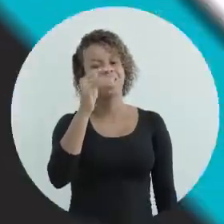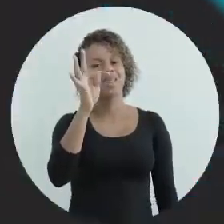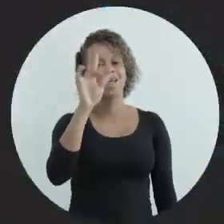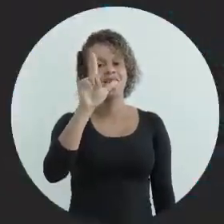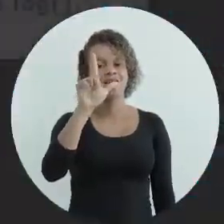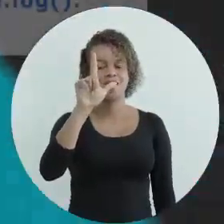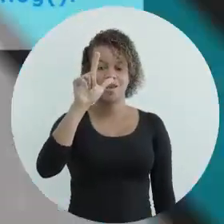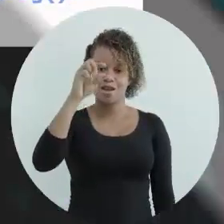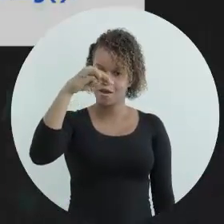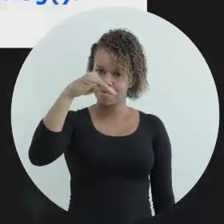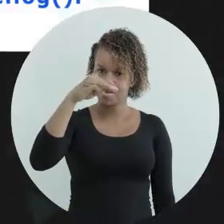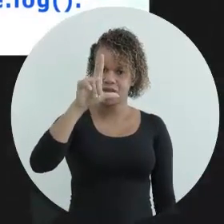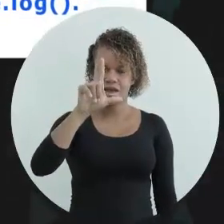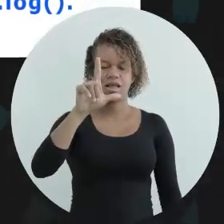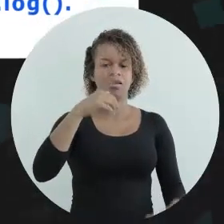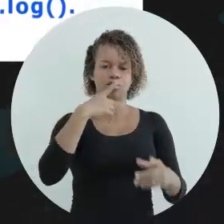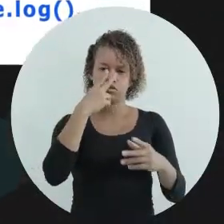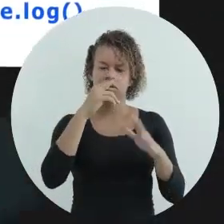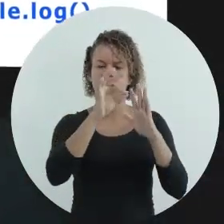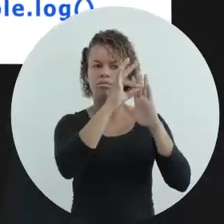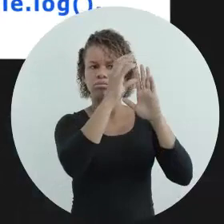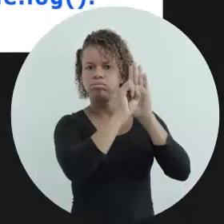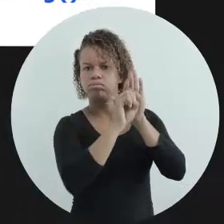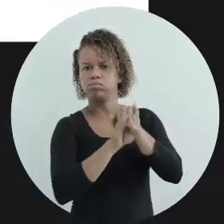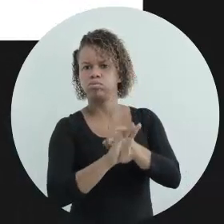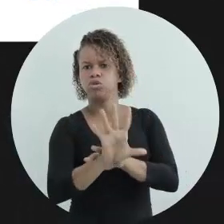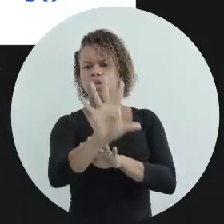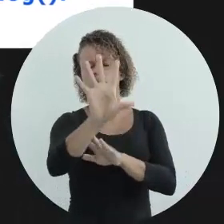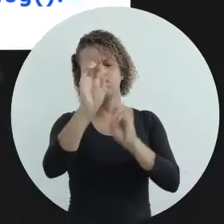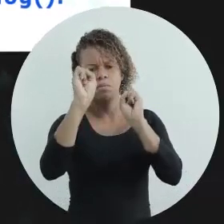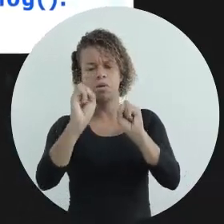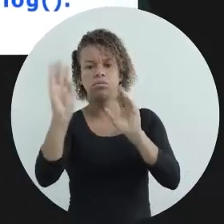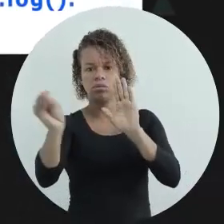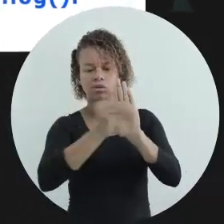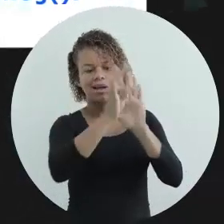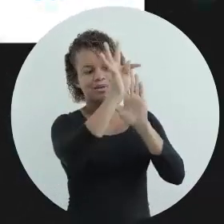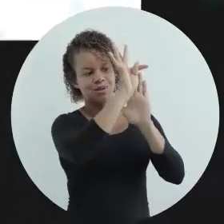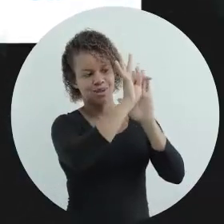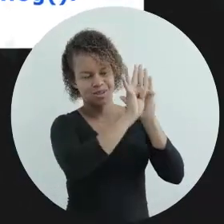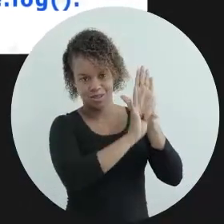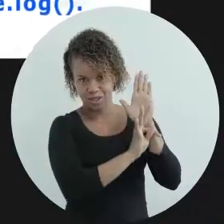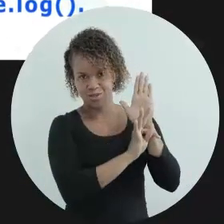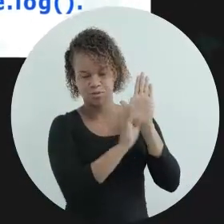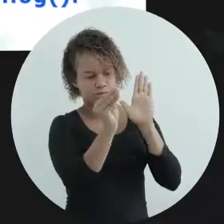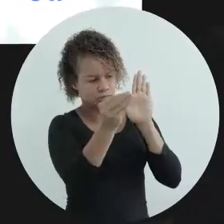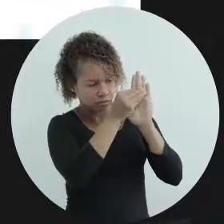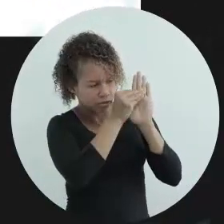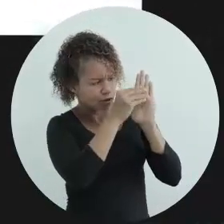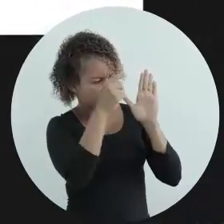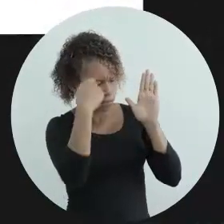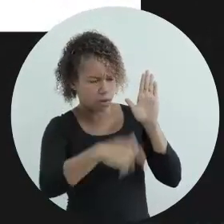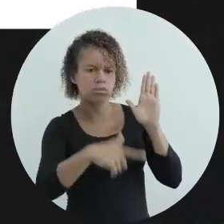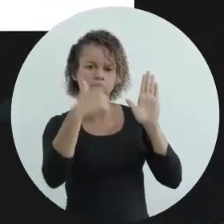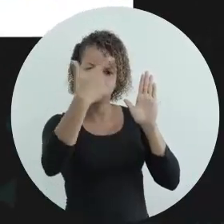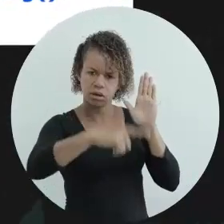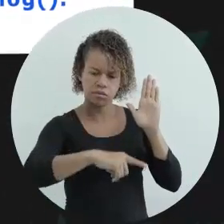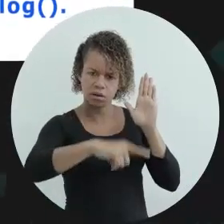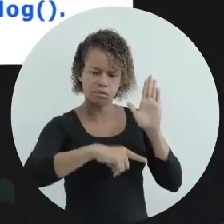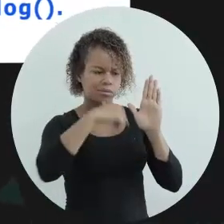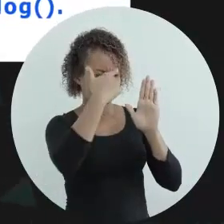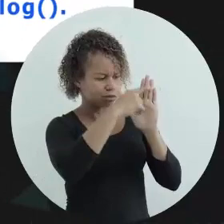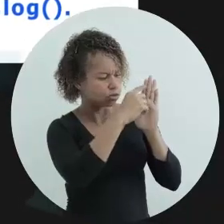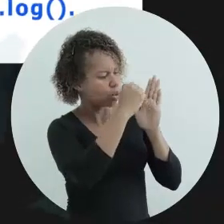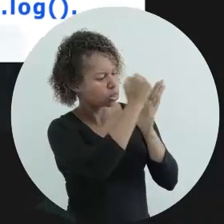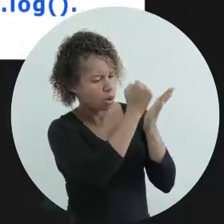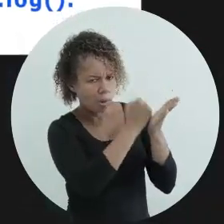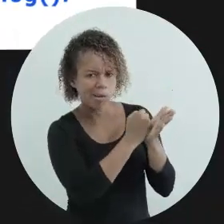slide. Você pode inserir um texto numa tag, você pode reescrever o documento completamente, você pode, feito